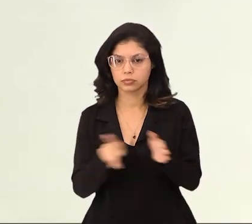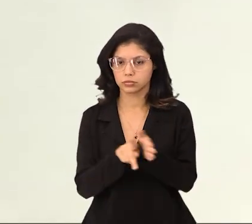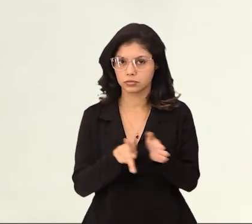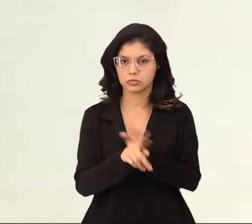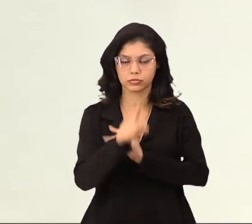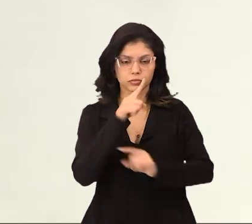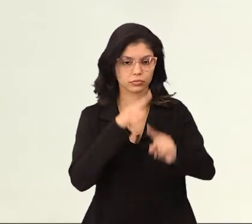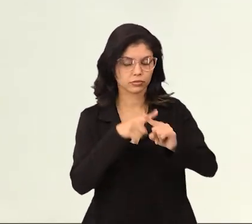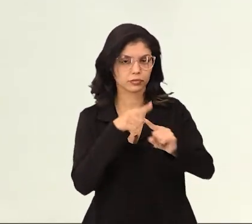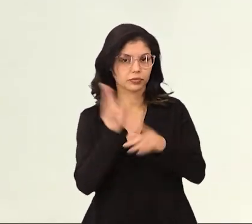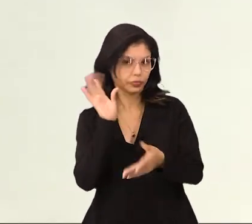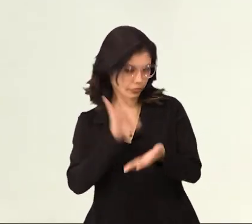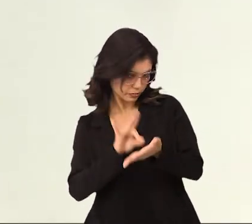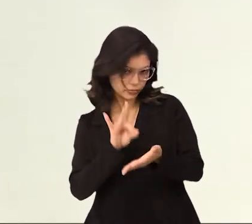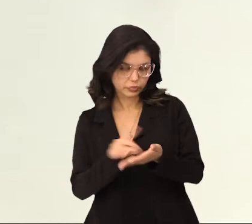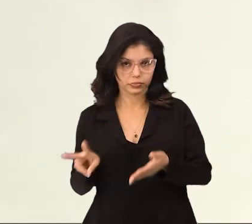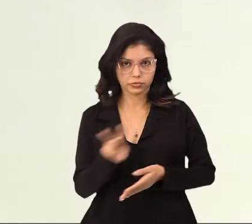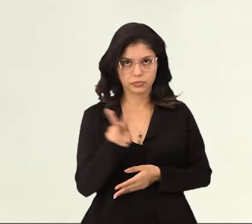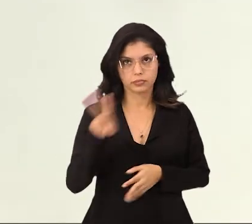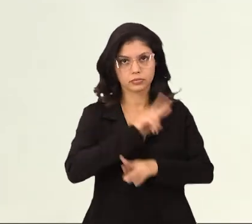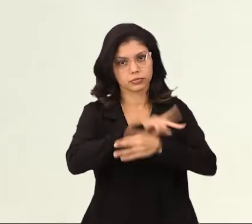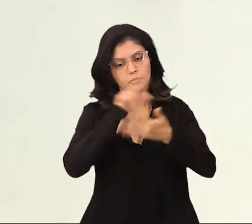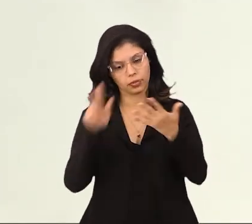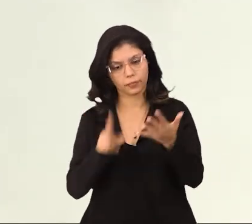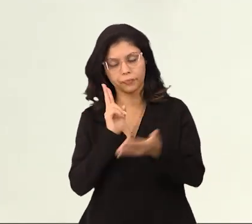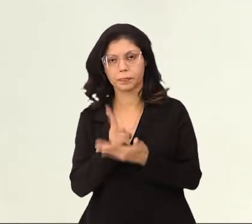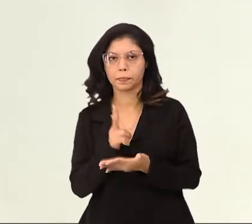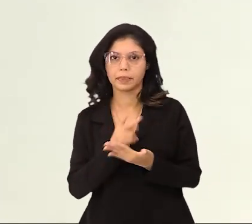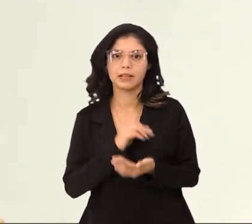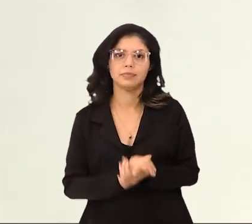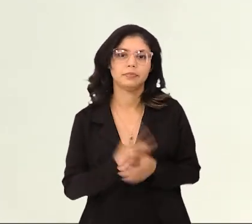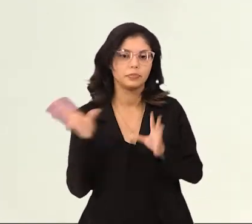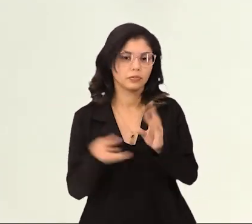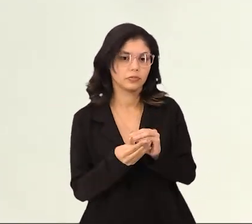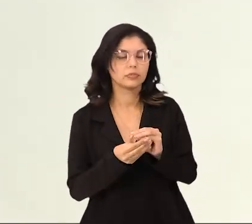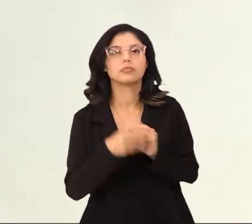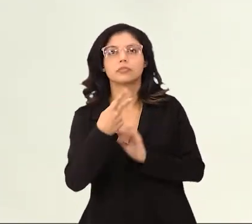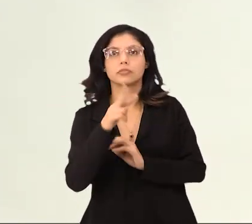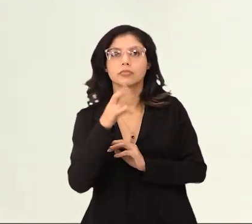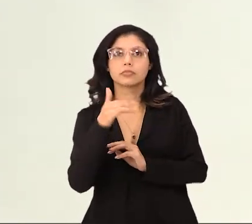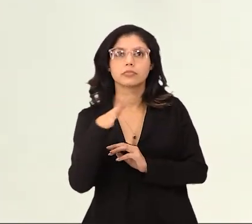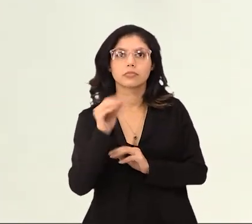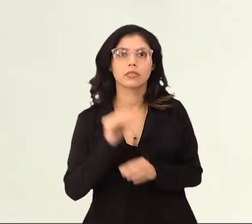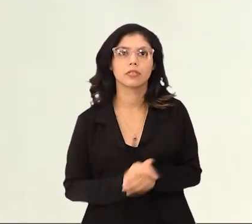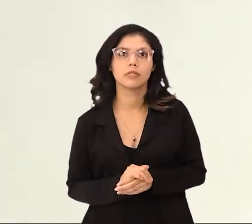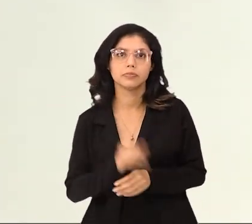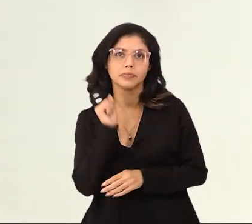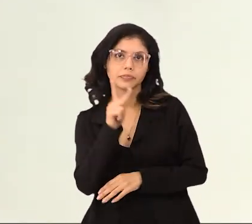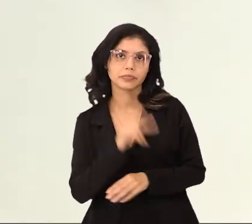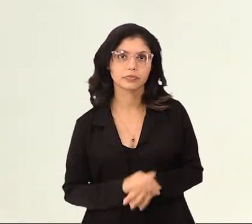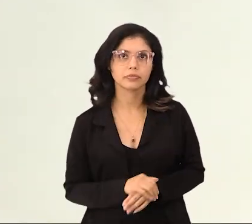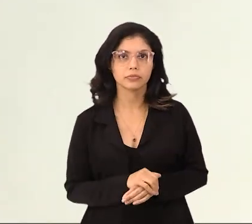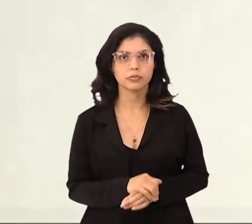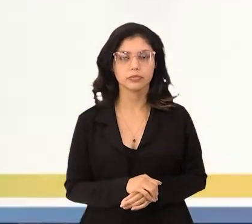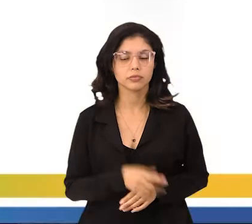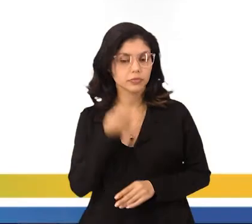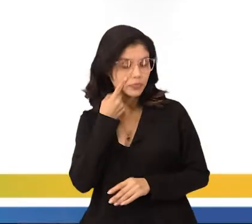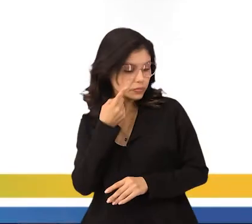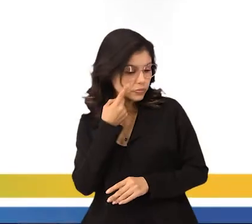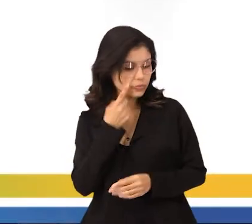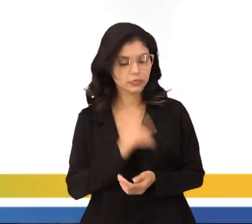multiplicar, na verdade, um valor várias vezes ele mesmo, eu coloco ele na forma de potenciação. Tá ok? Olhando aqui na